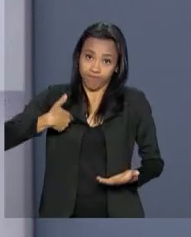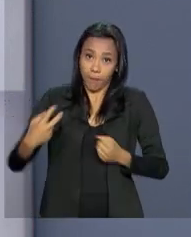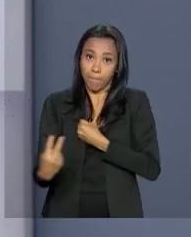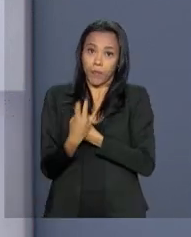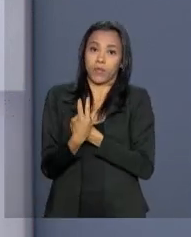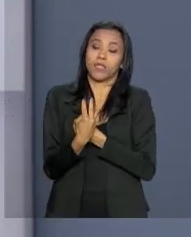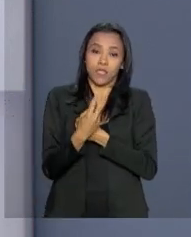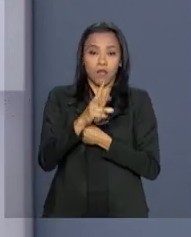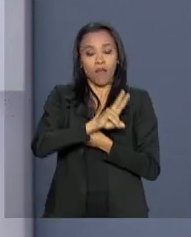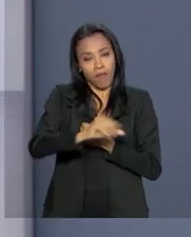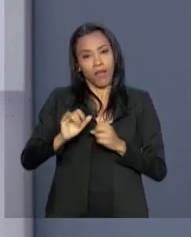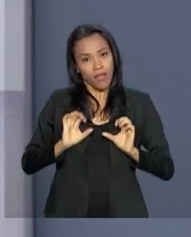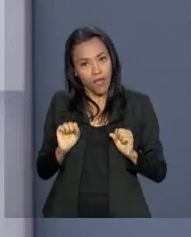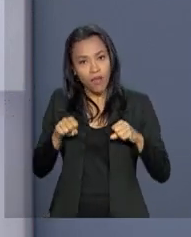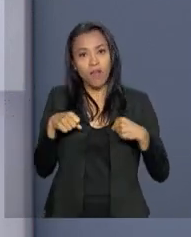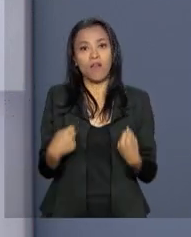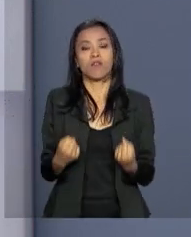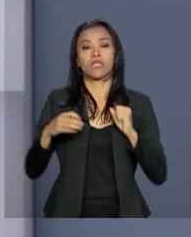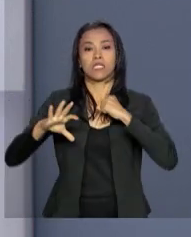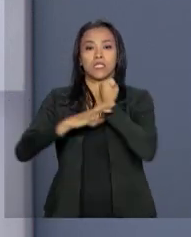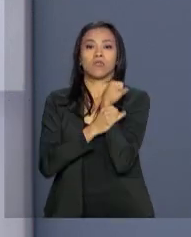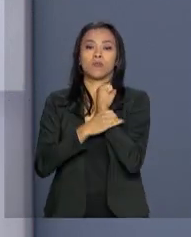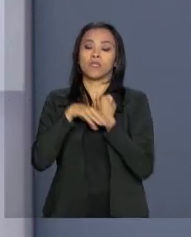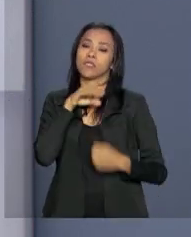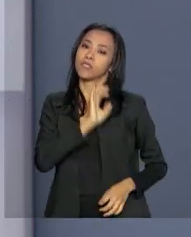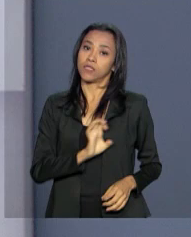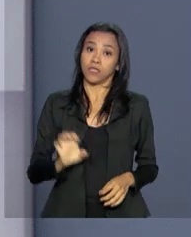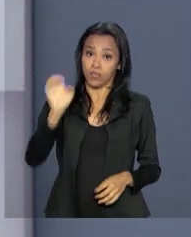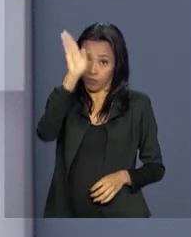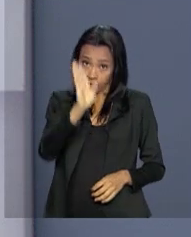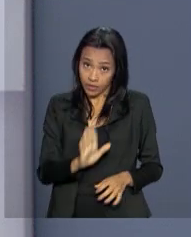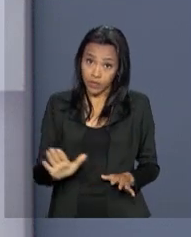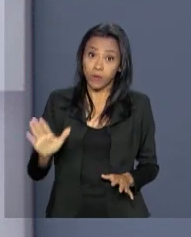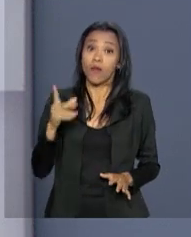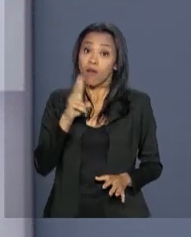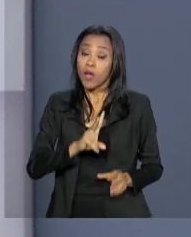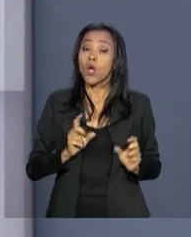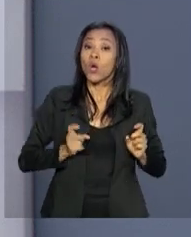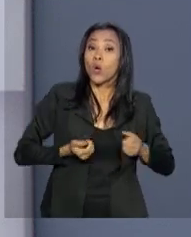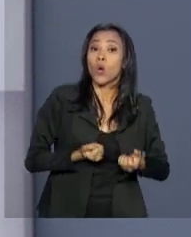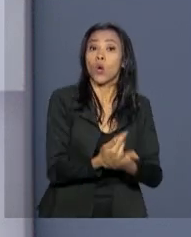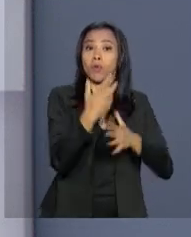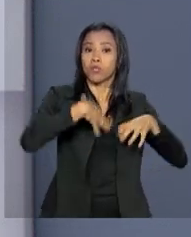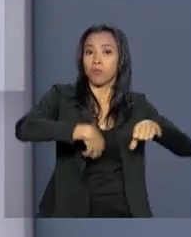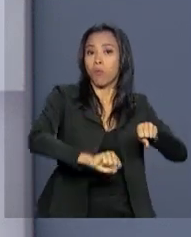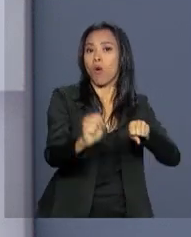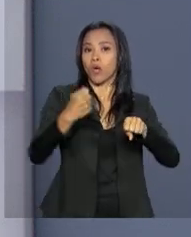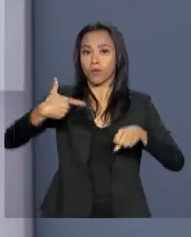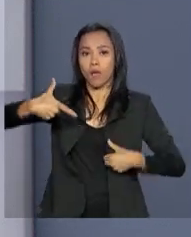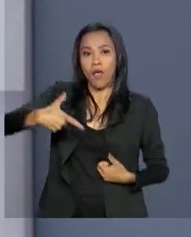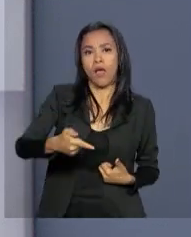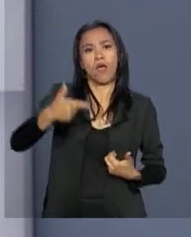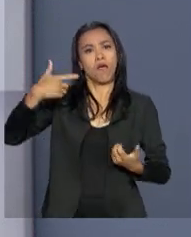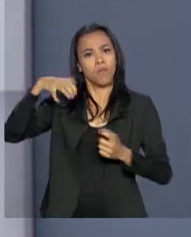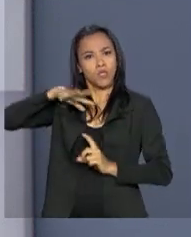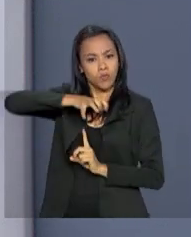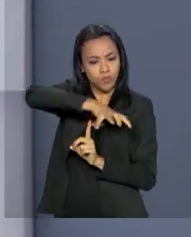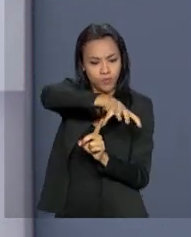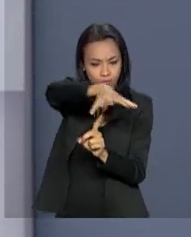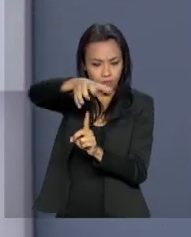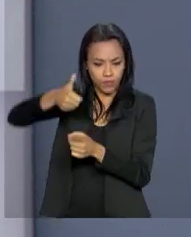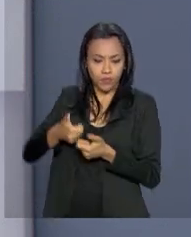segurança em todo o país o ministério prevê ainda a compra de drones motos e armas e para isso vai realizar várias licitações